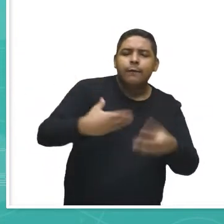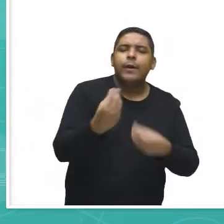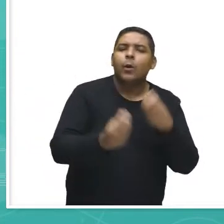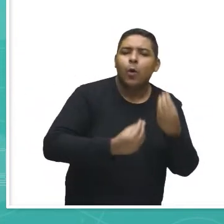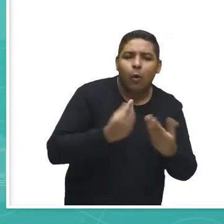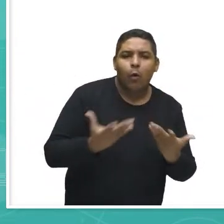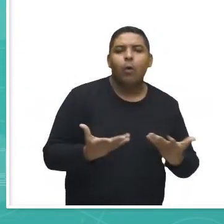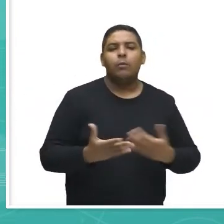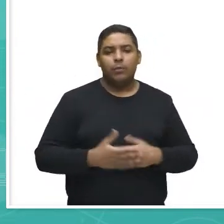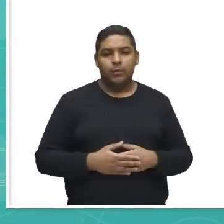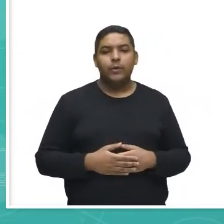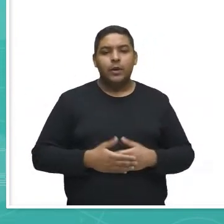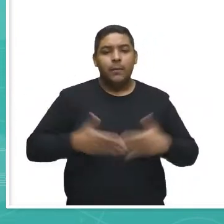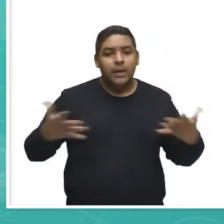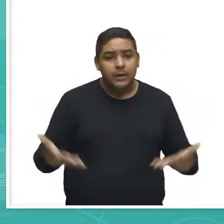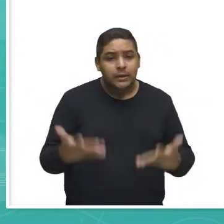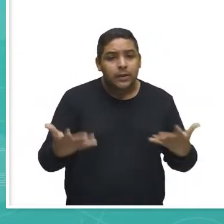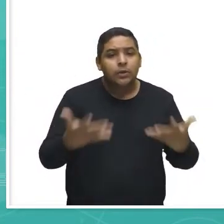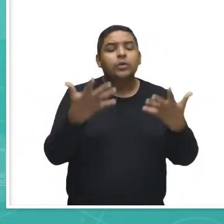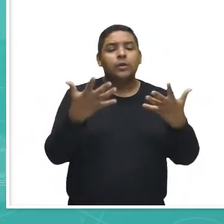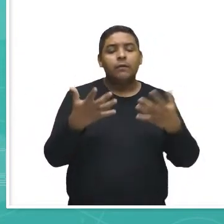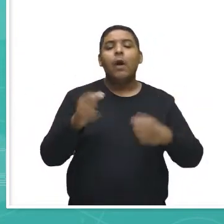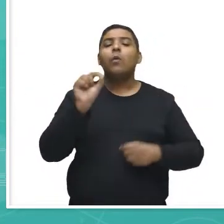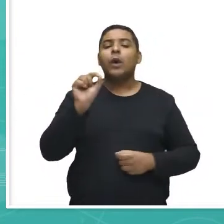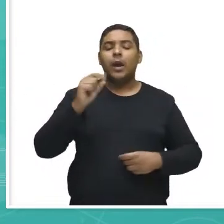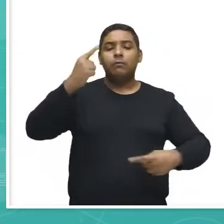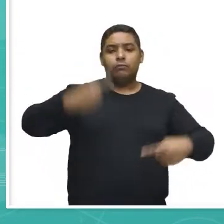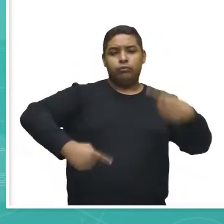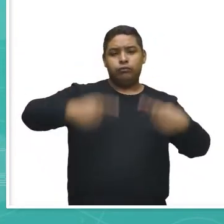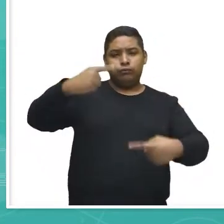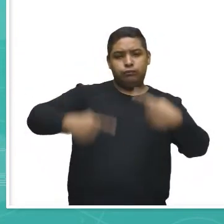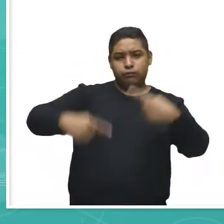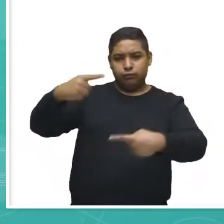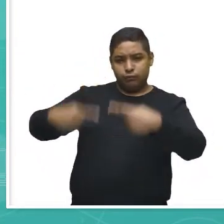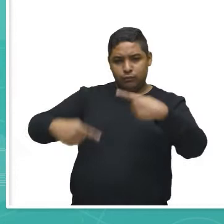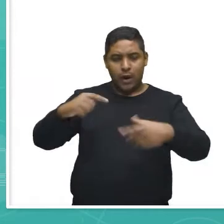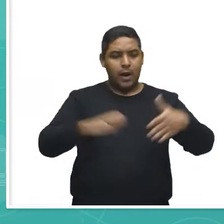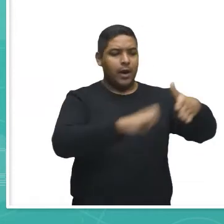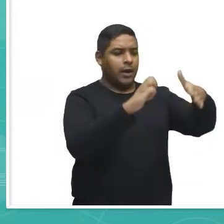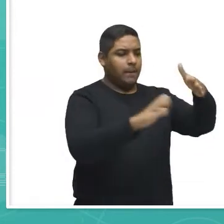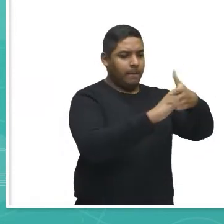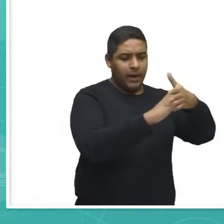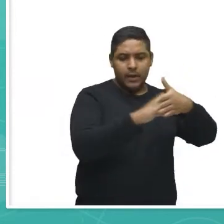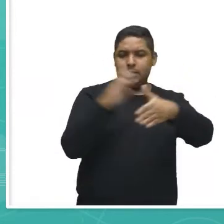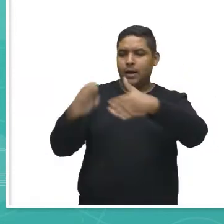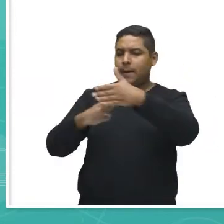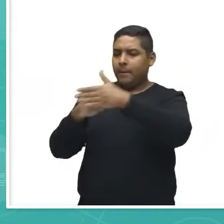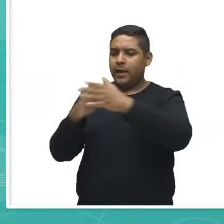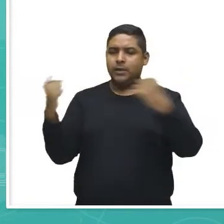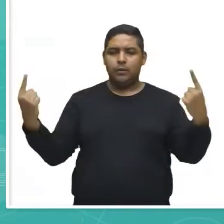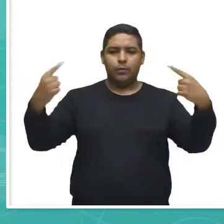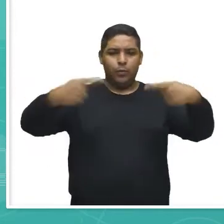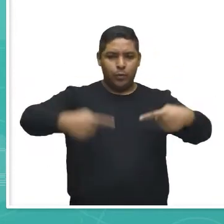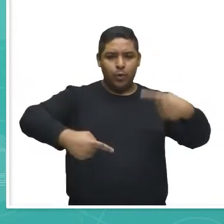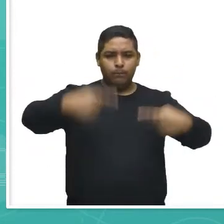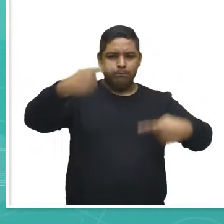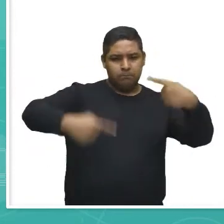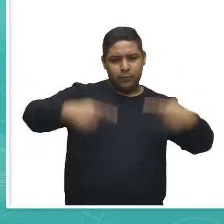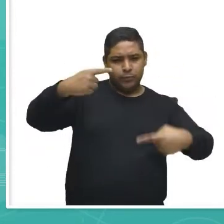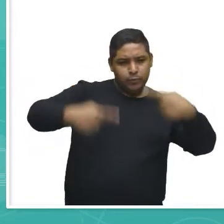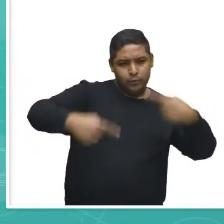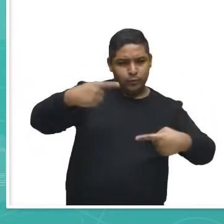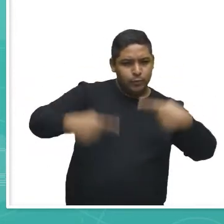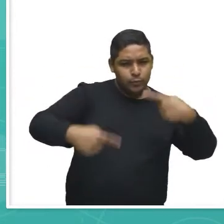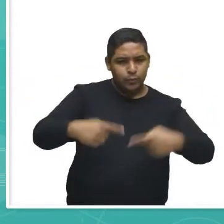E promover, assim, a concorrência entre as empresas. Para nós consumidores, isso é muito bom, porque a